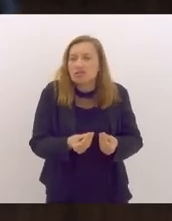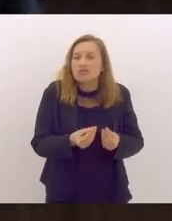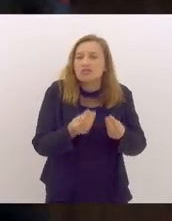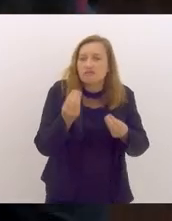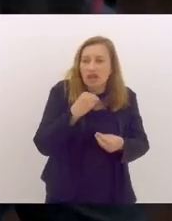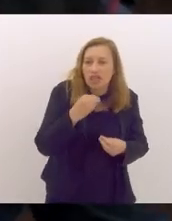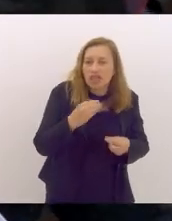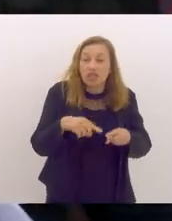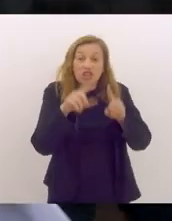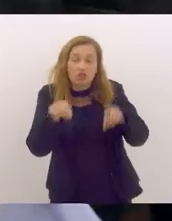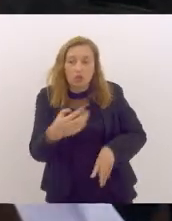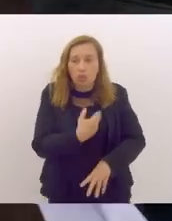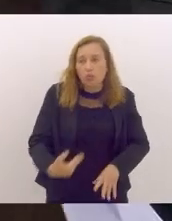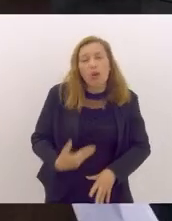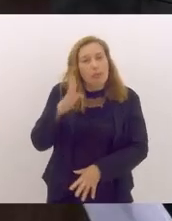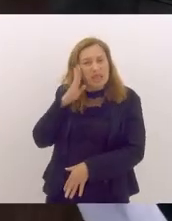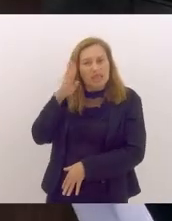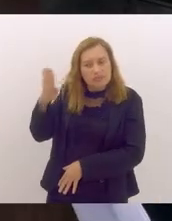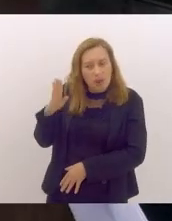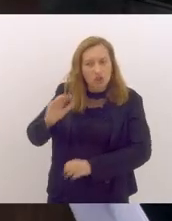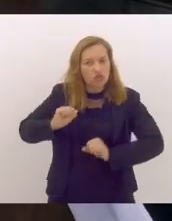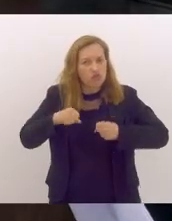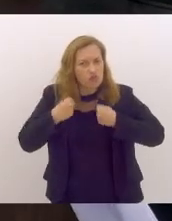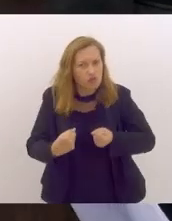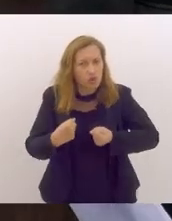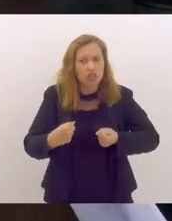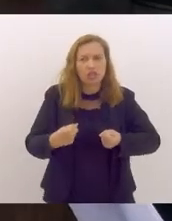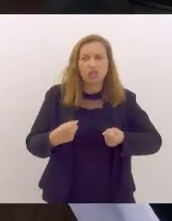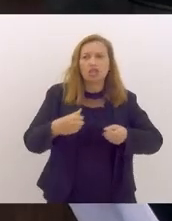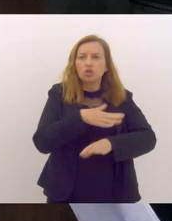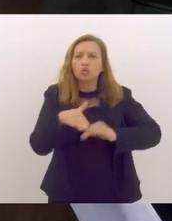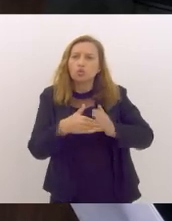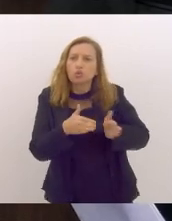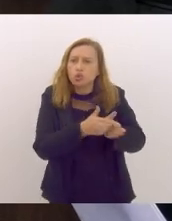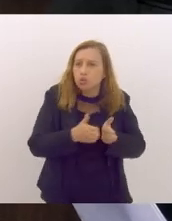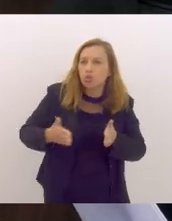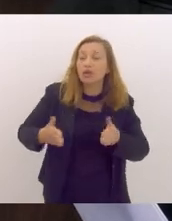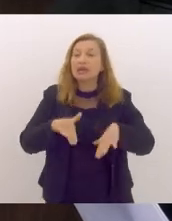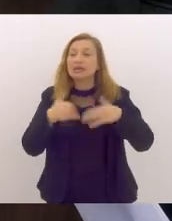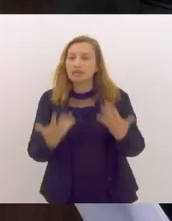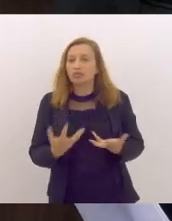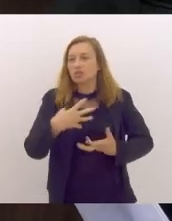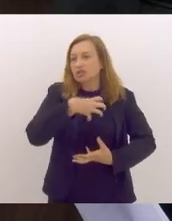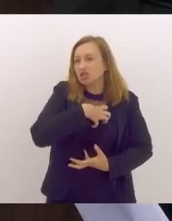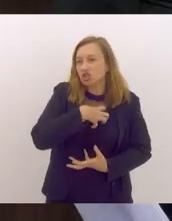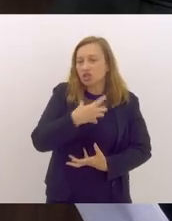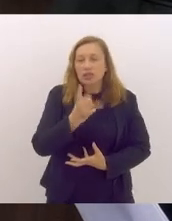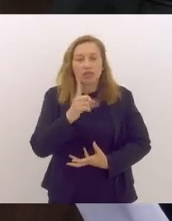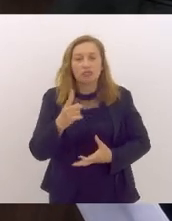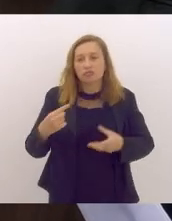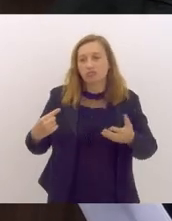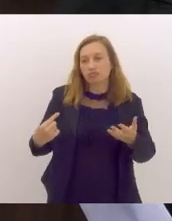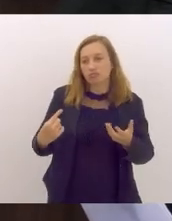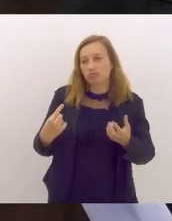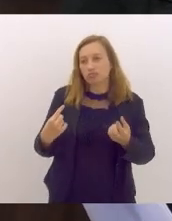públicos, é fundamental que a gente fortaleça todo o processo, então, nesse sentido, não houve